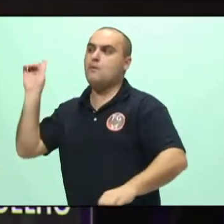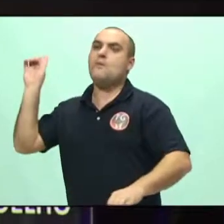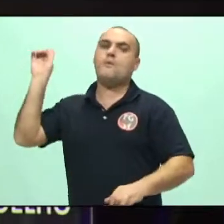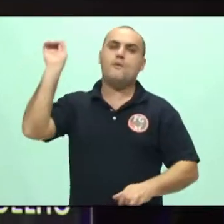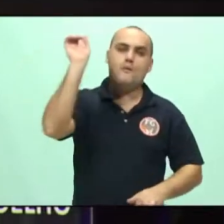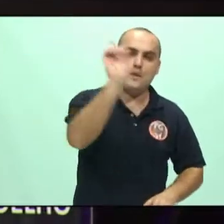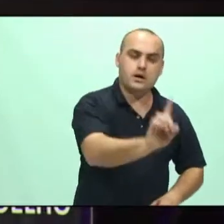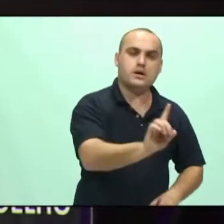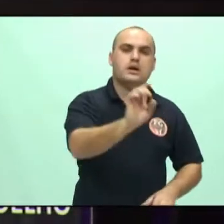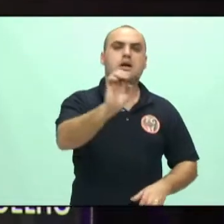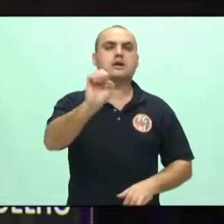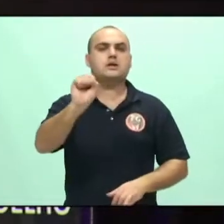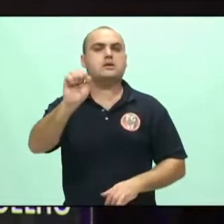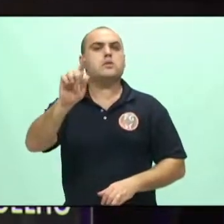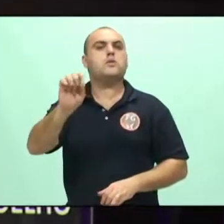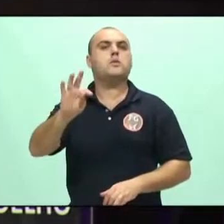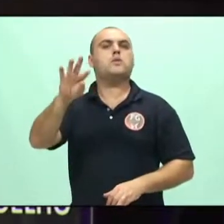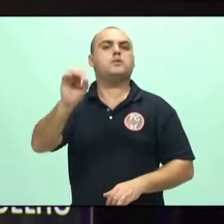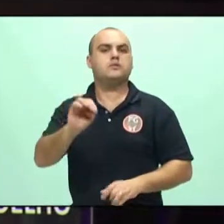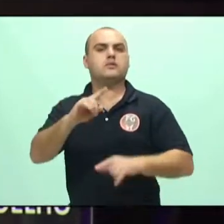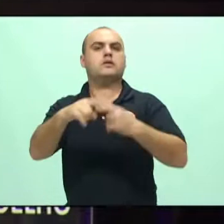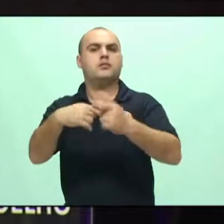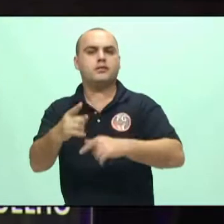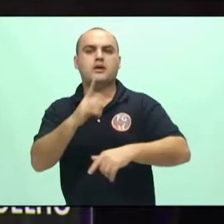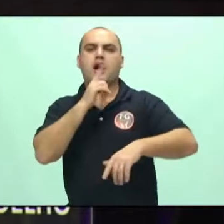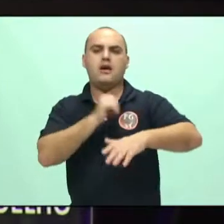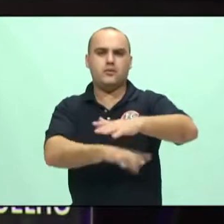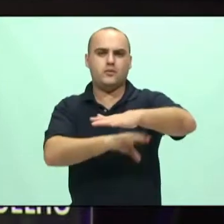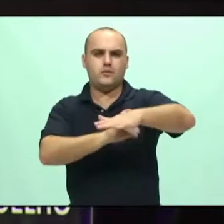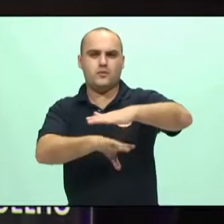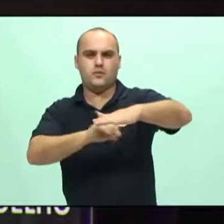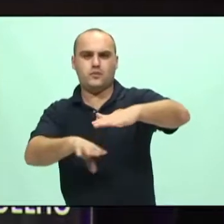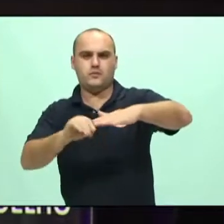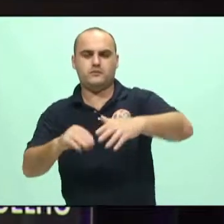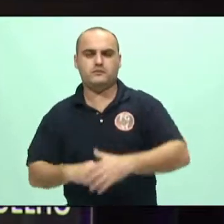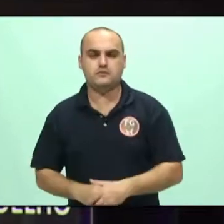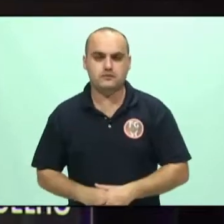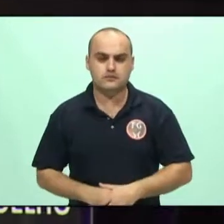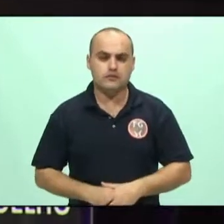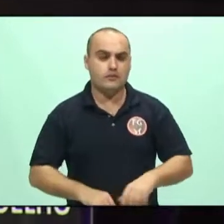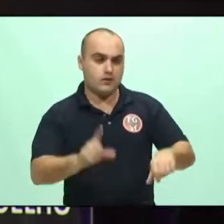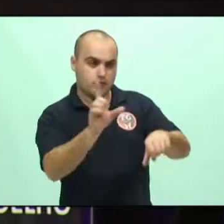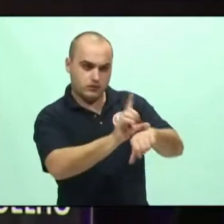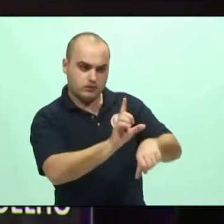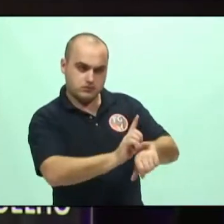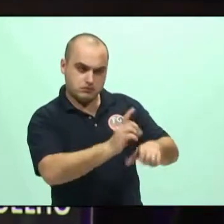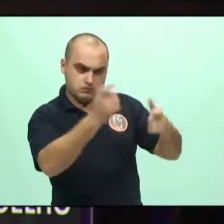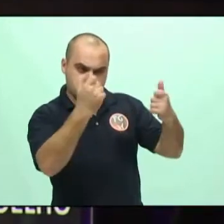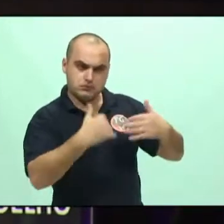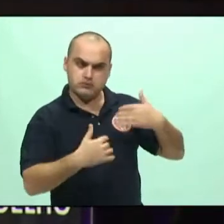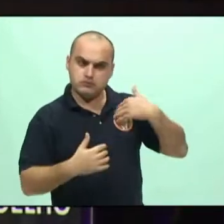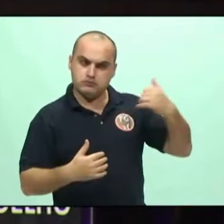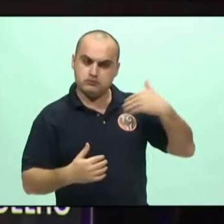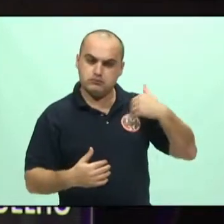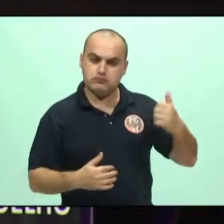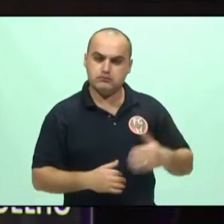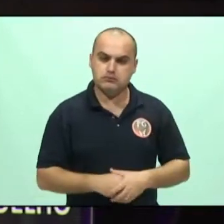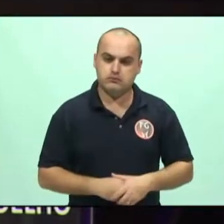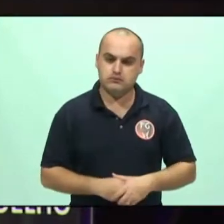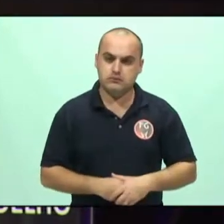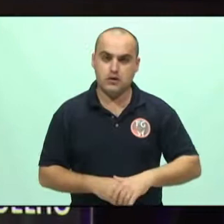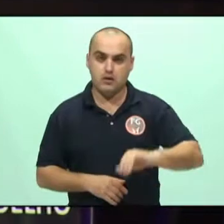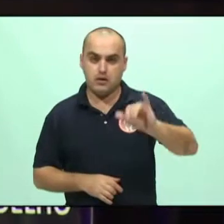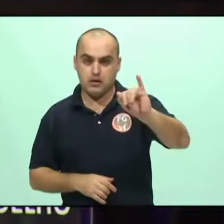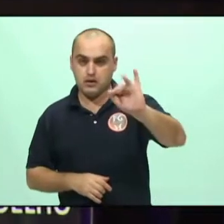e depois passasse a macro drenagem ali os Comerciantes aquela área me chamaram essa semana noto aqui ó vem lá